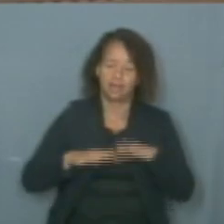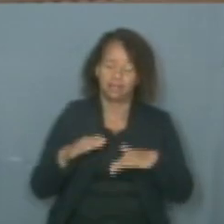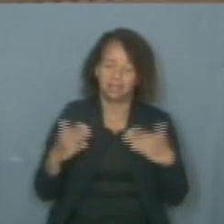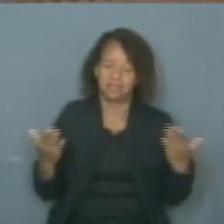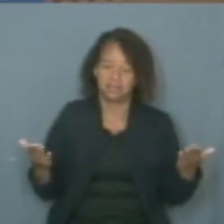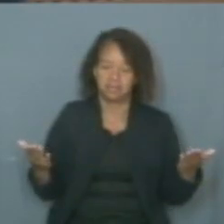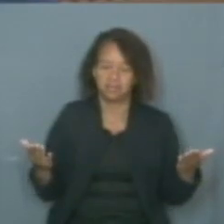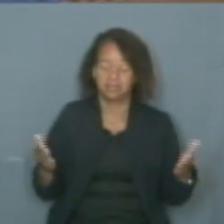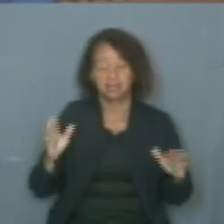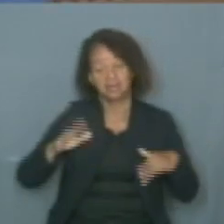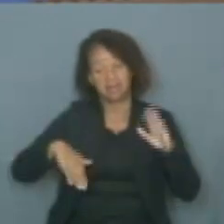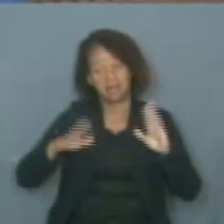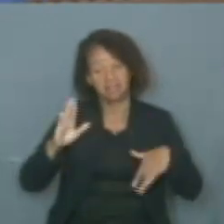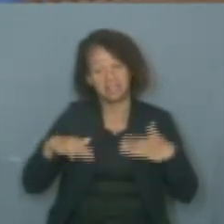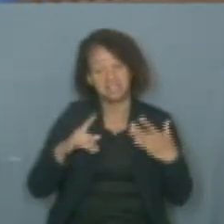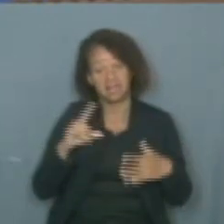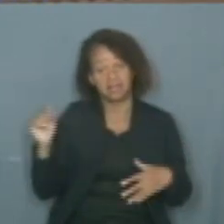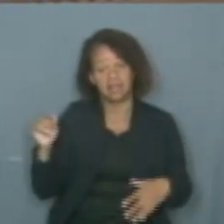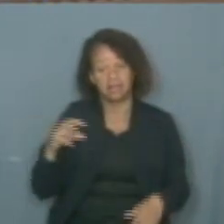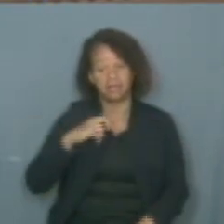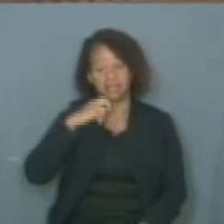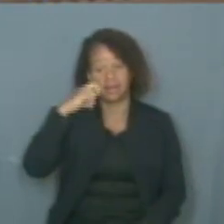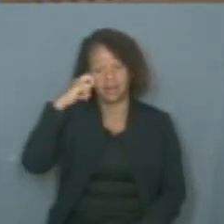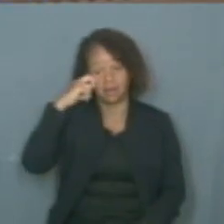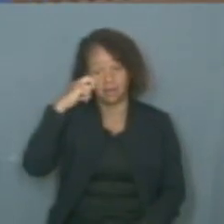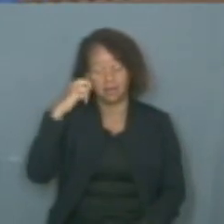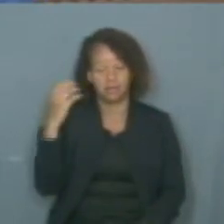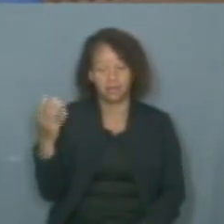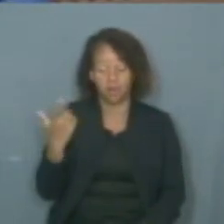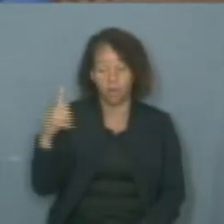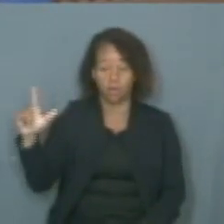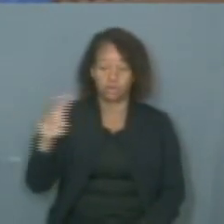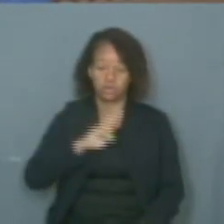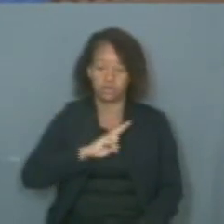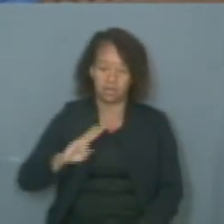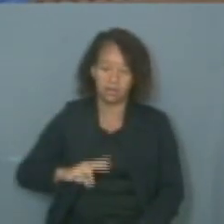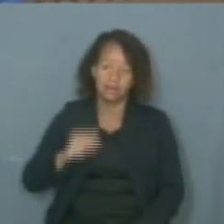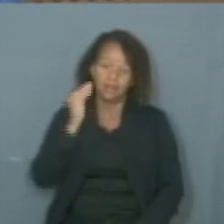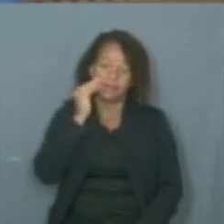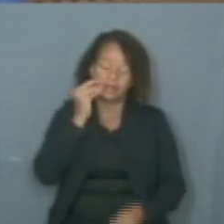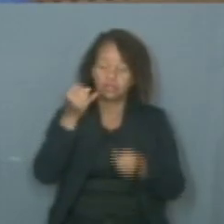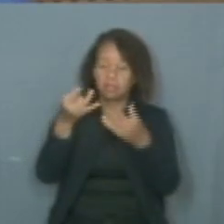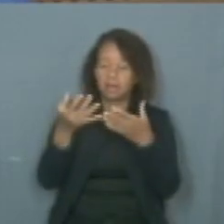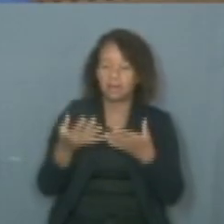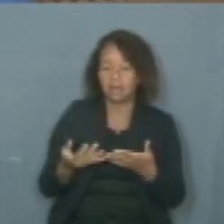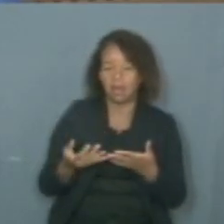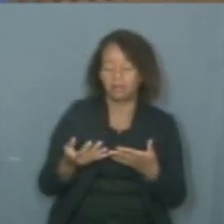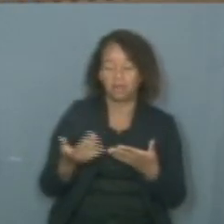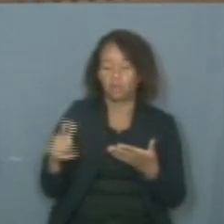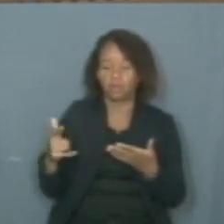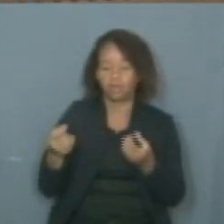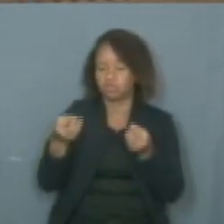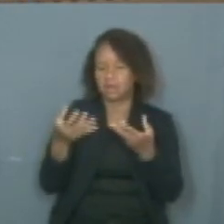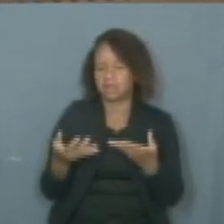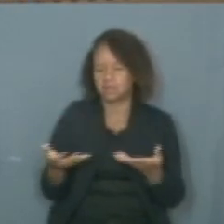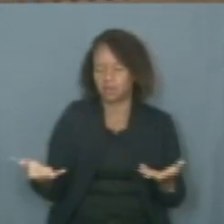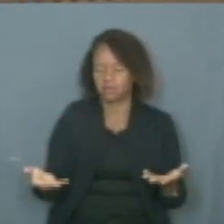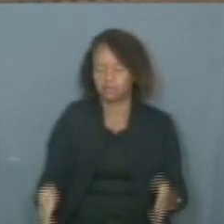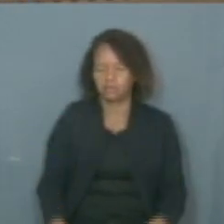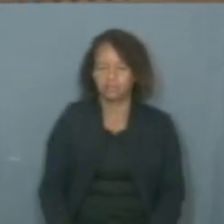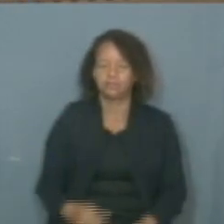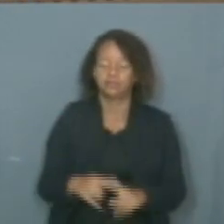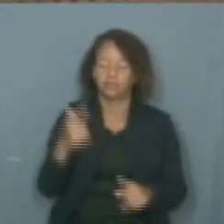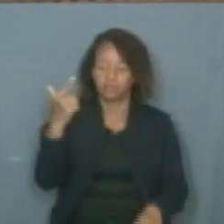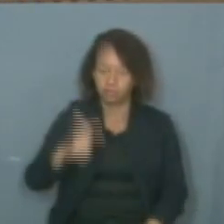isso. Talvez ela tenha mais vergonha do que outros vereadores de tentar justificar o injustificável. Mas,